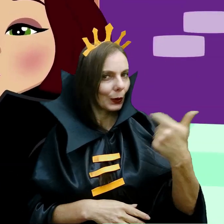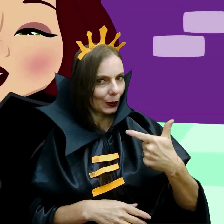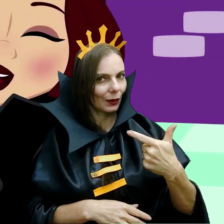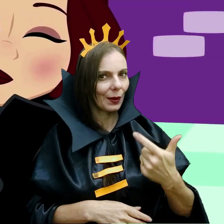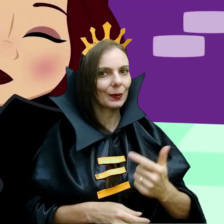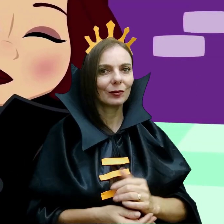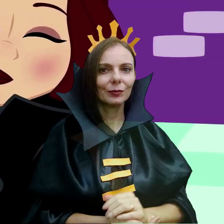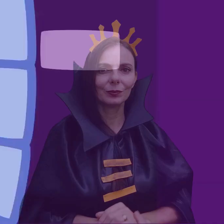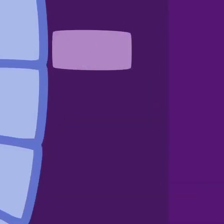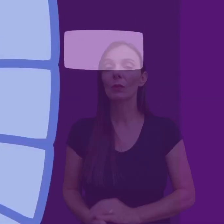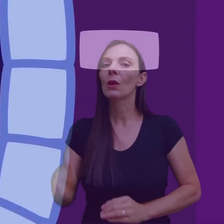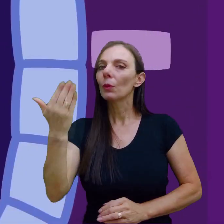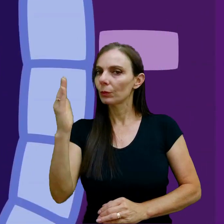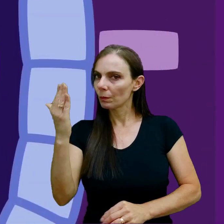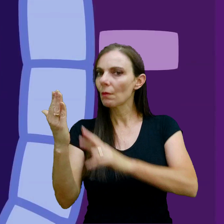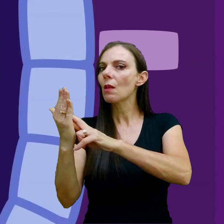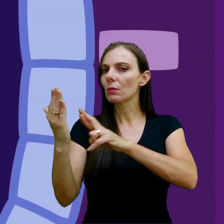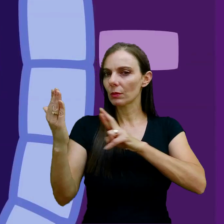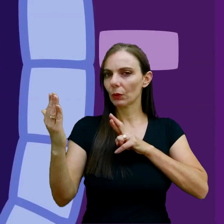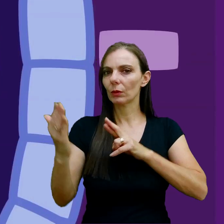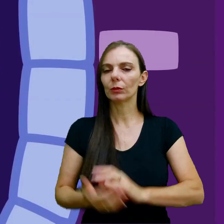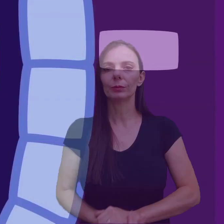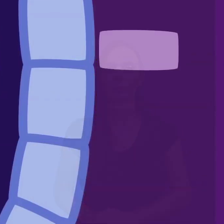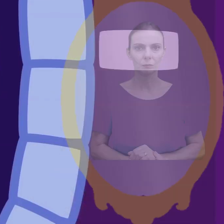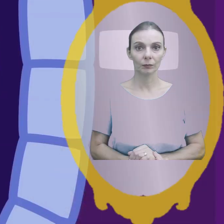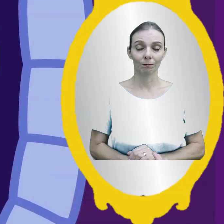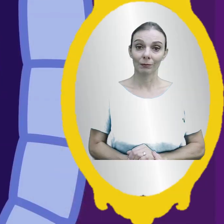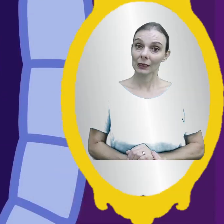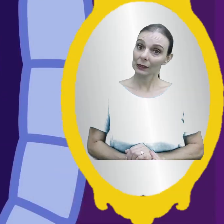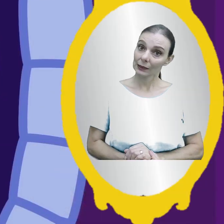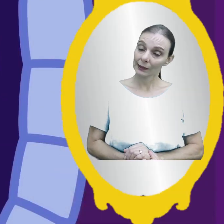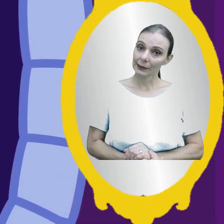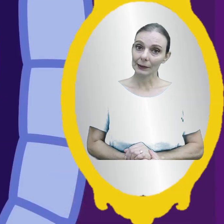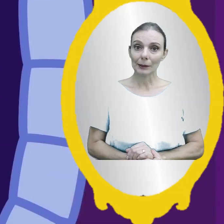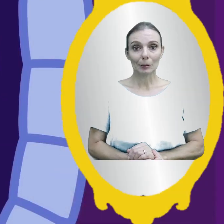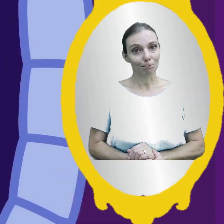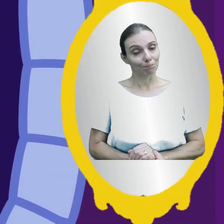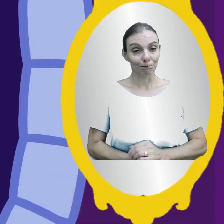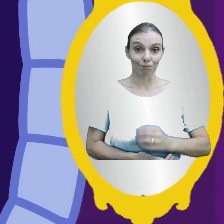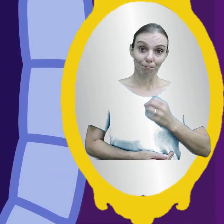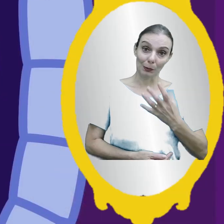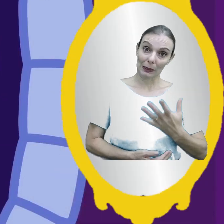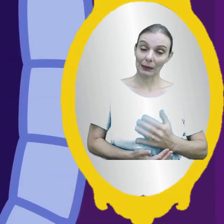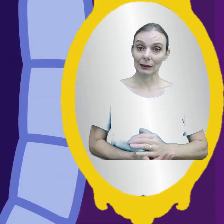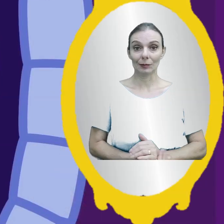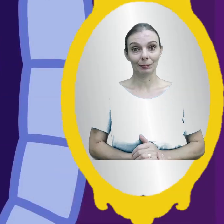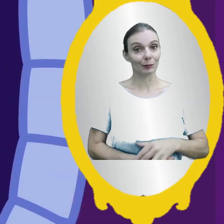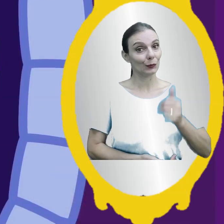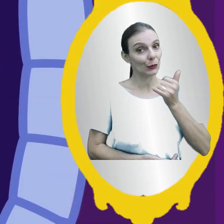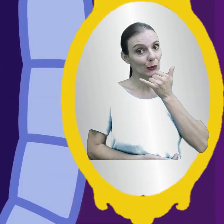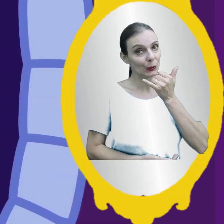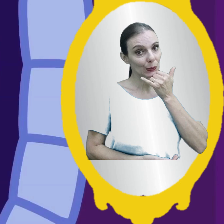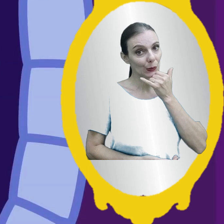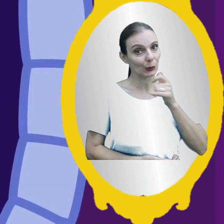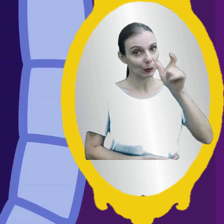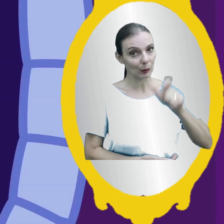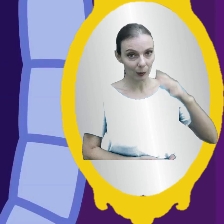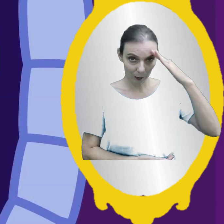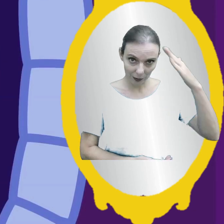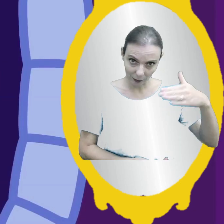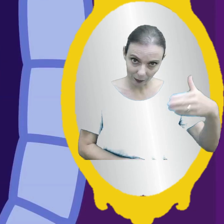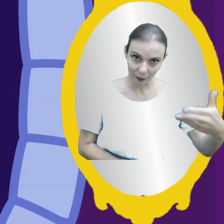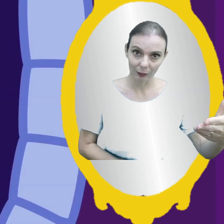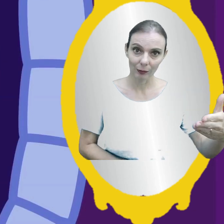bela do que eu? E o espelho respondeu, Bem, me desculpe, minha